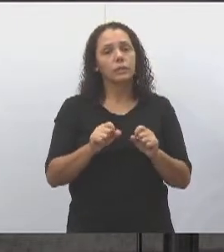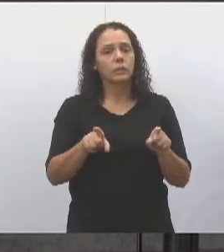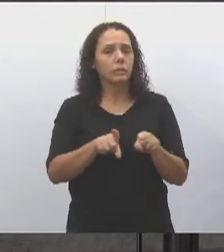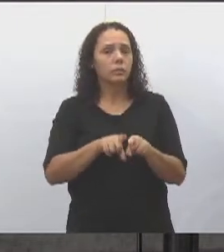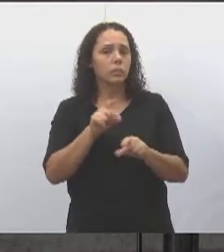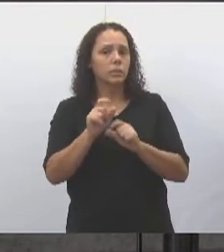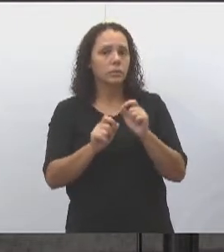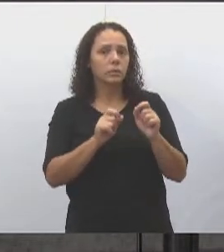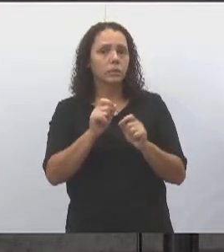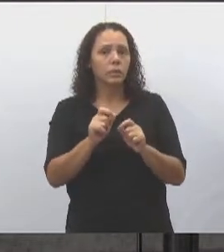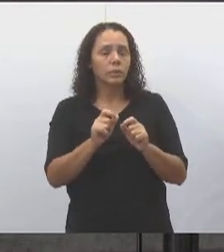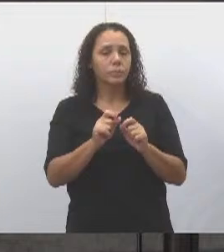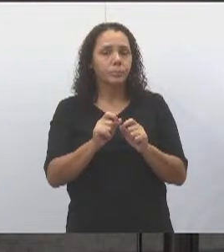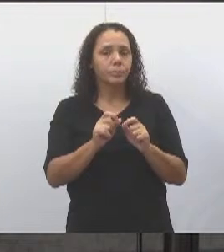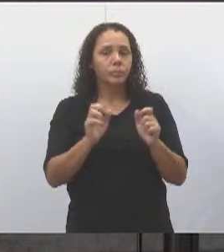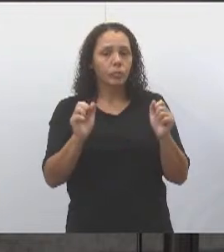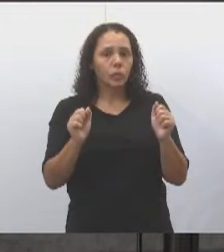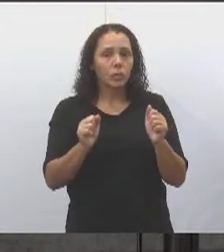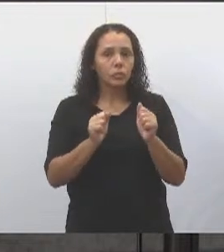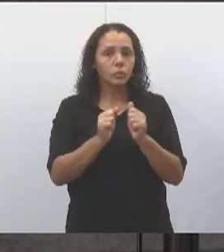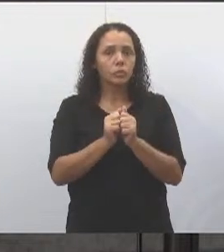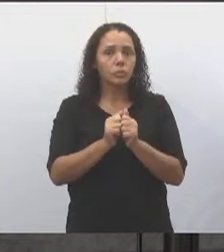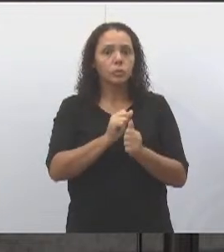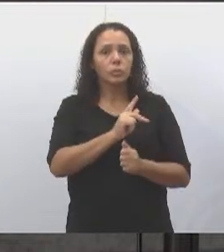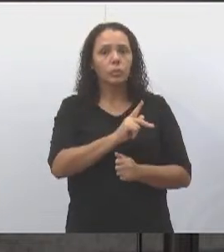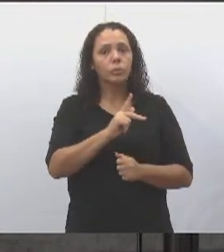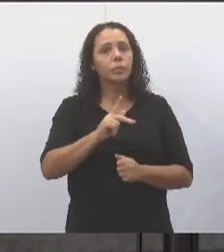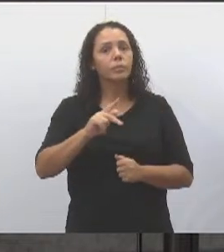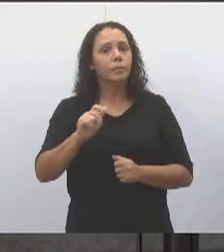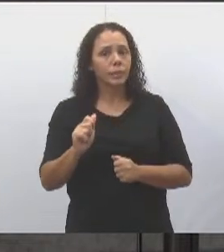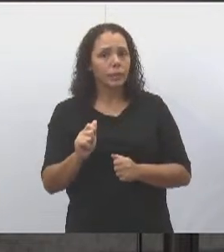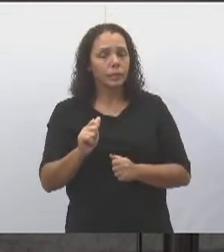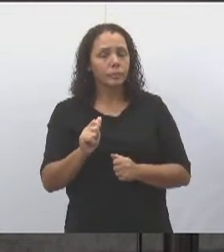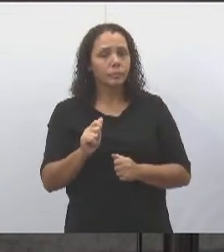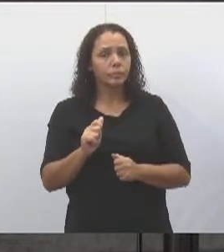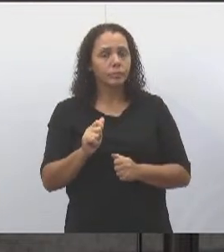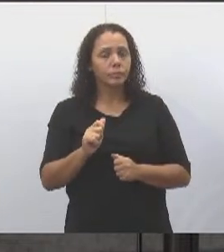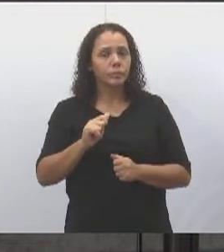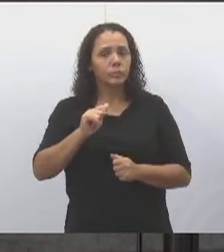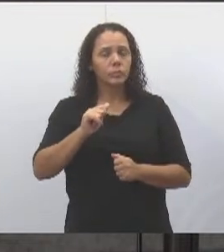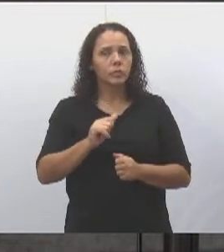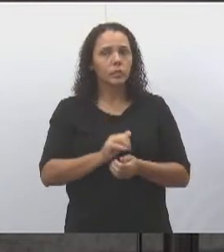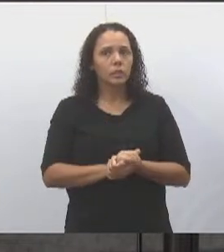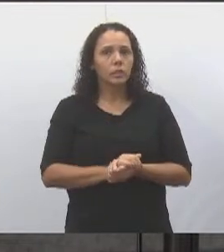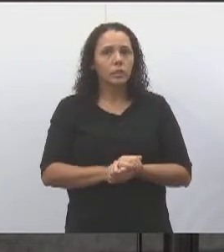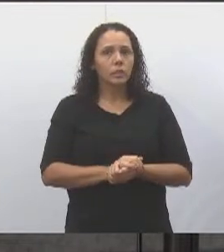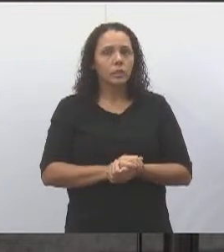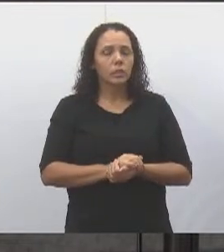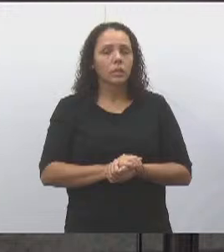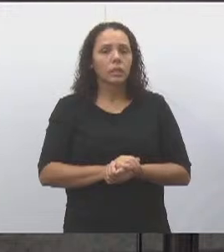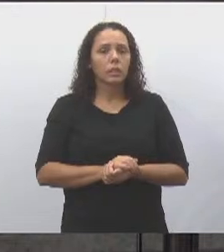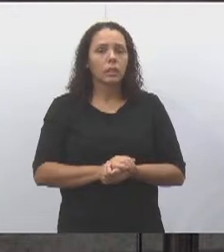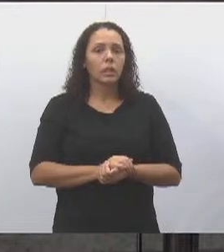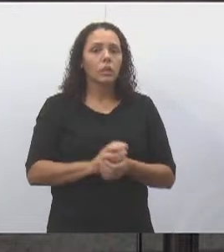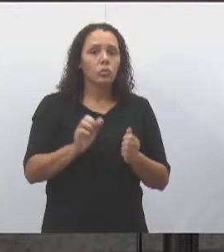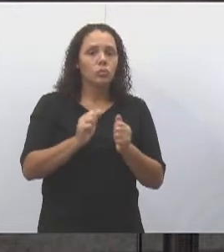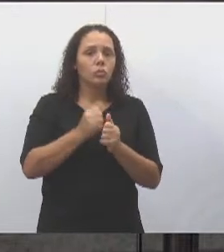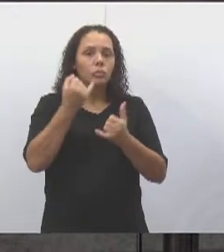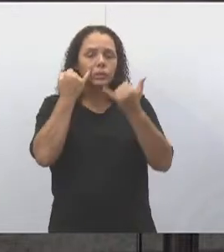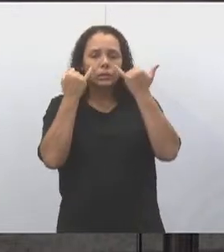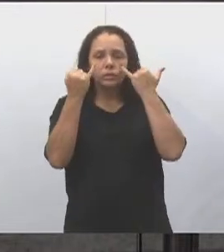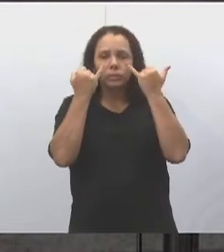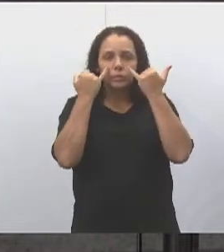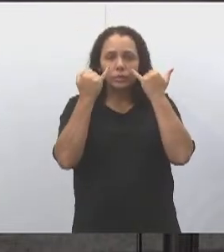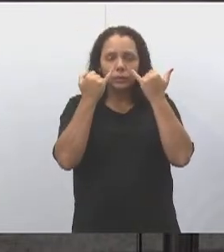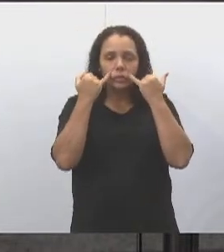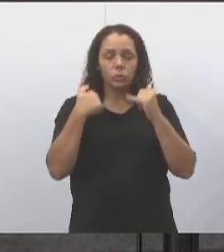inclusive, junto com o plano atuarial, o último plano atuarial do Instituto de Previdência, com essas informações,